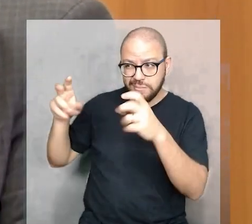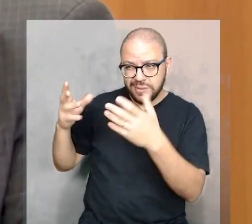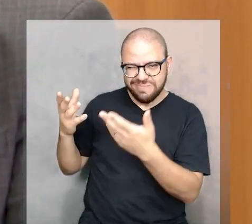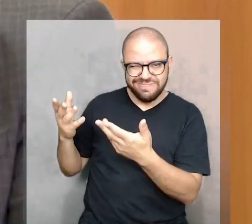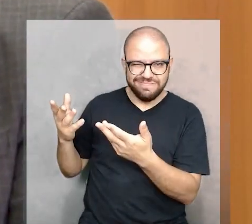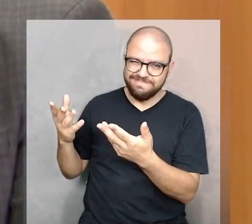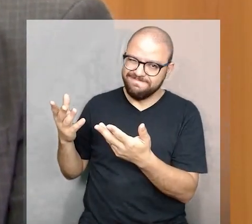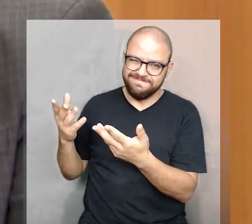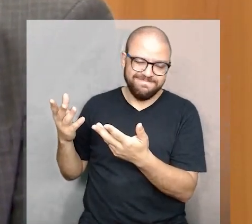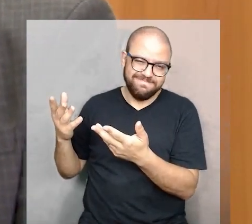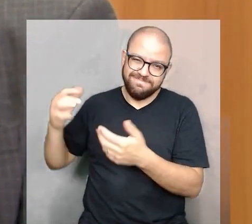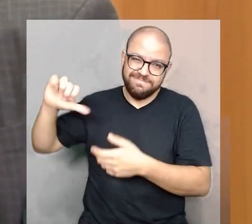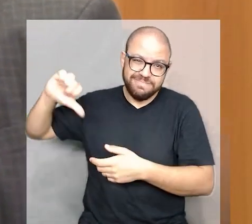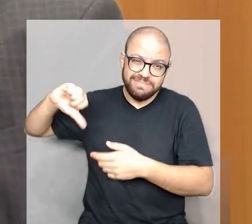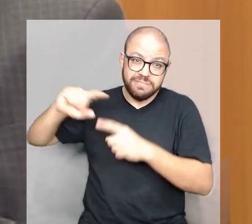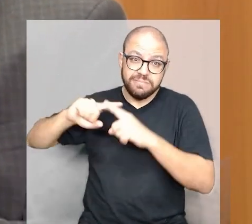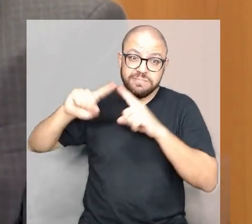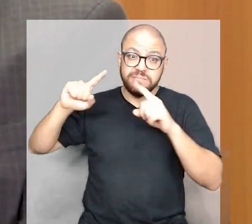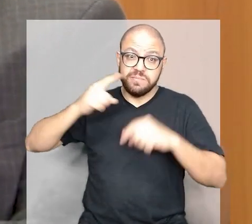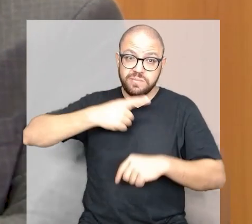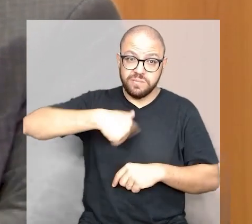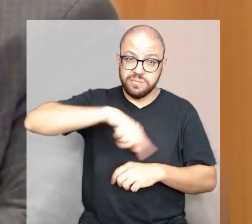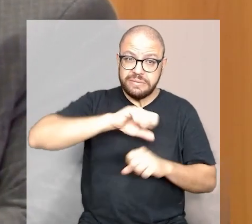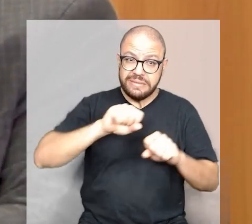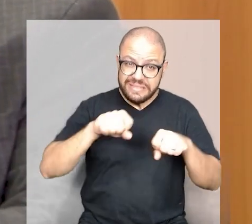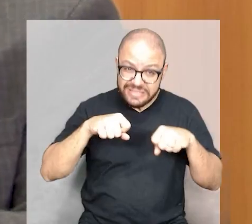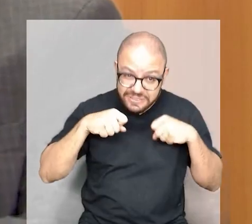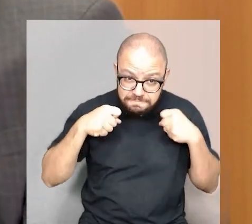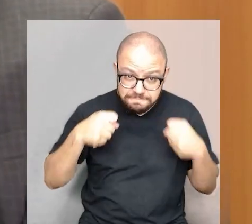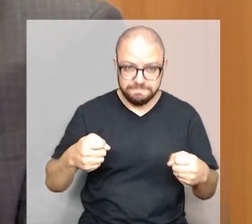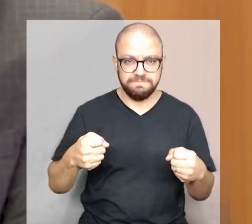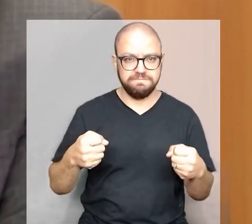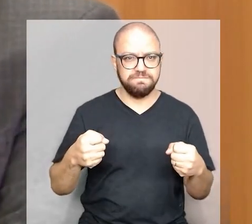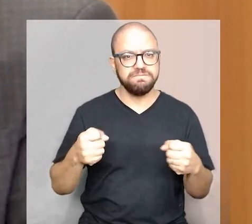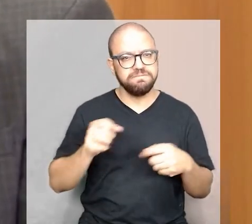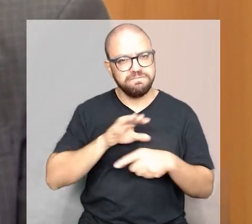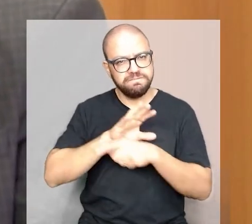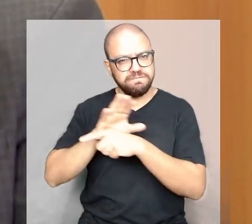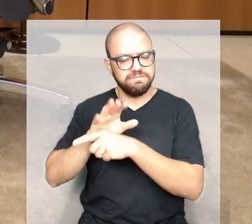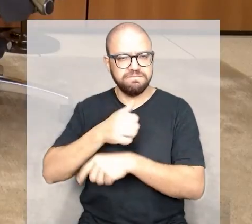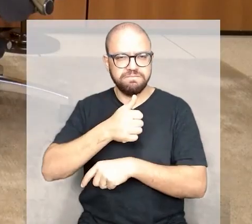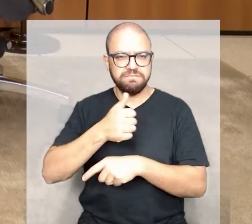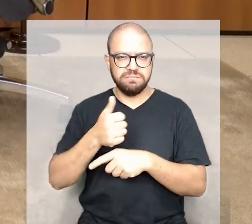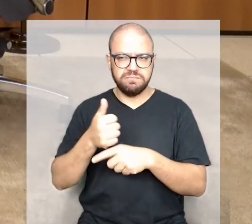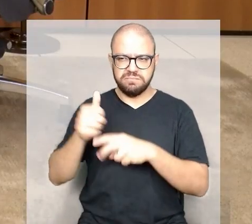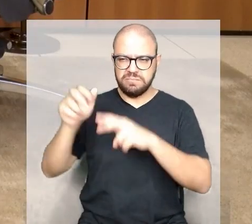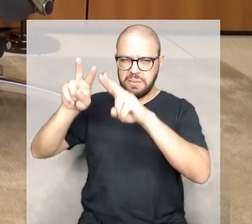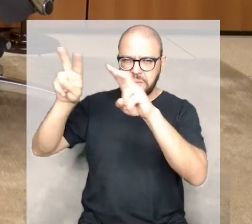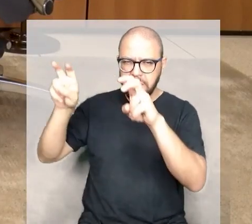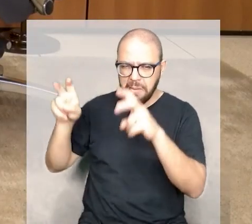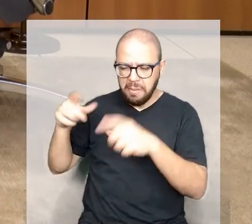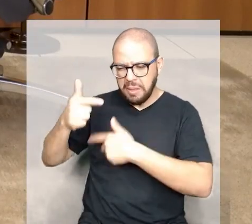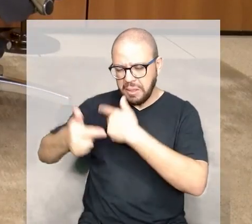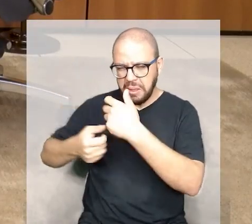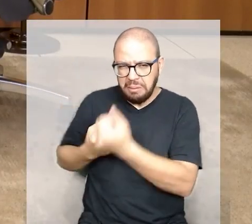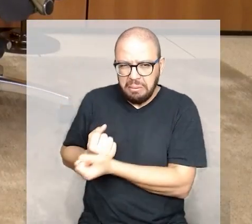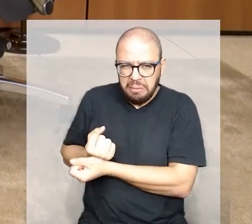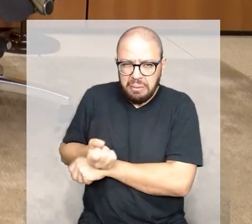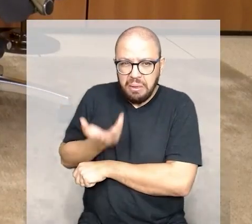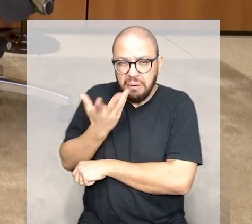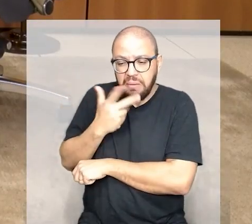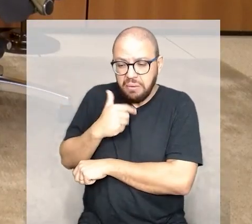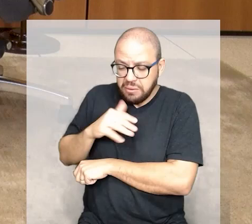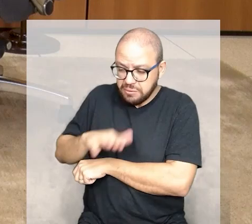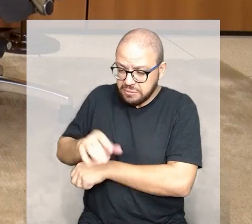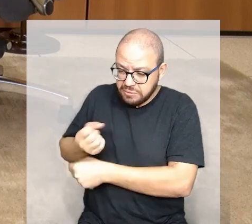não ter havido. Aliás, toda a nossa atuação são temas que eu preferia nem estar aqui comentando, que é trabalho escravo,